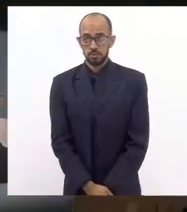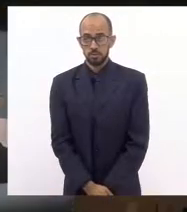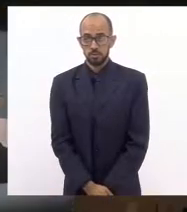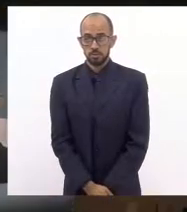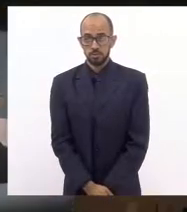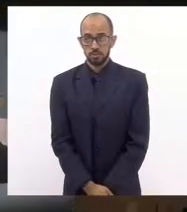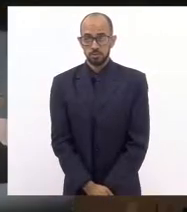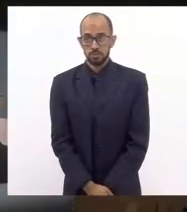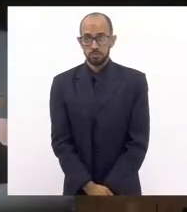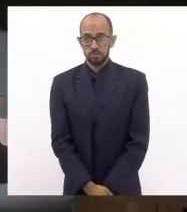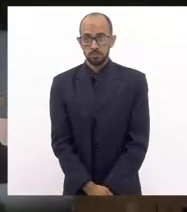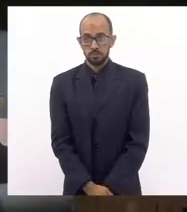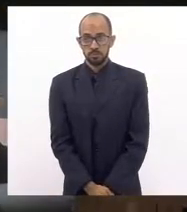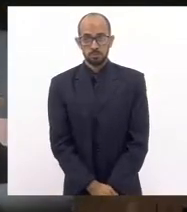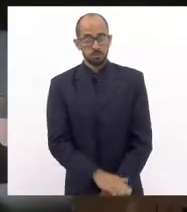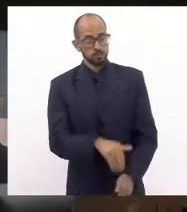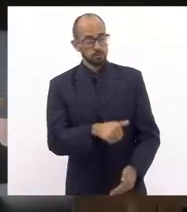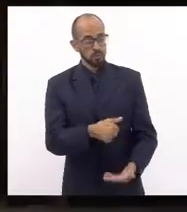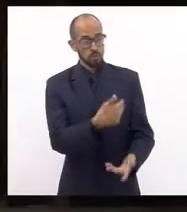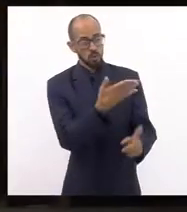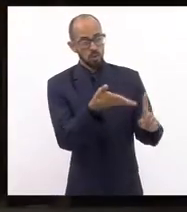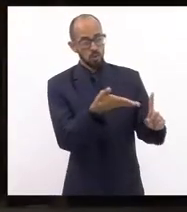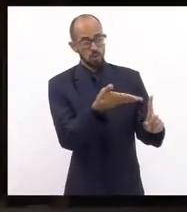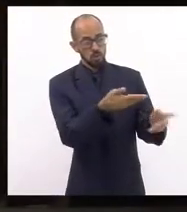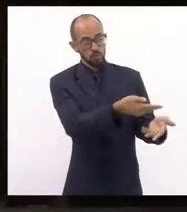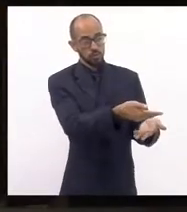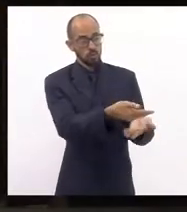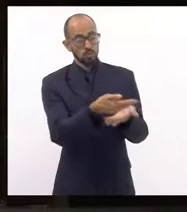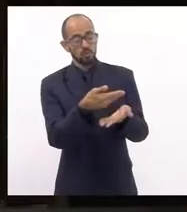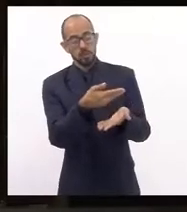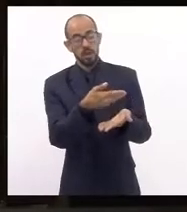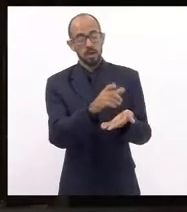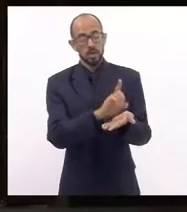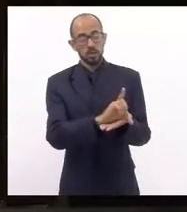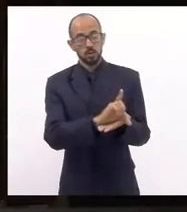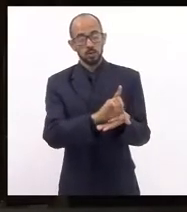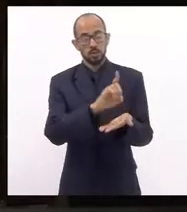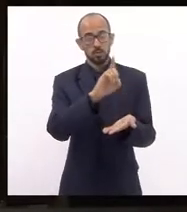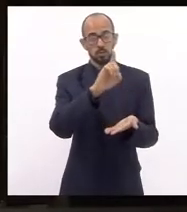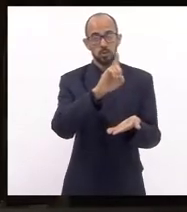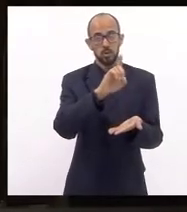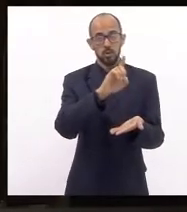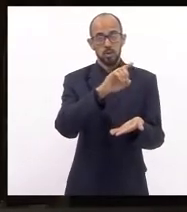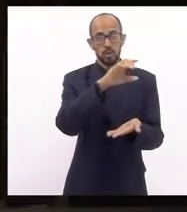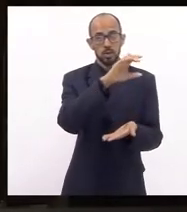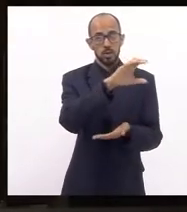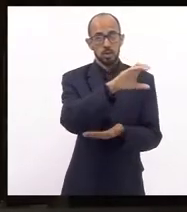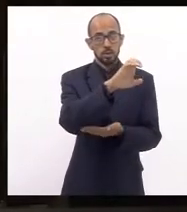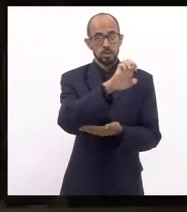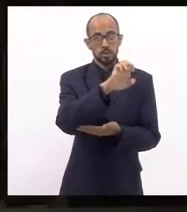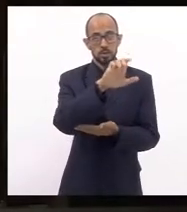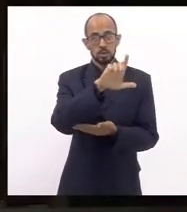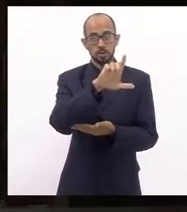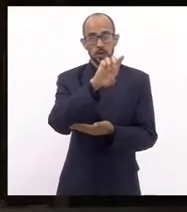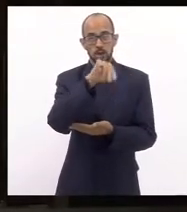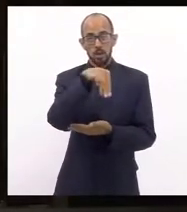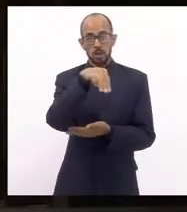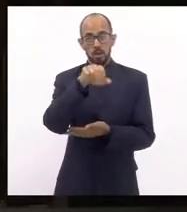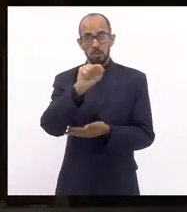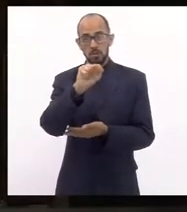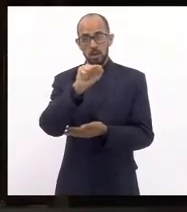Tenho a honra de chamar a excelentíssima doutora Selma Lúzia de